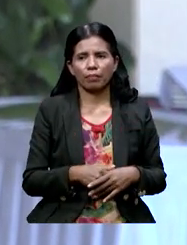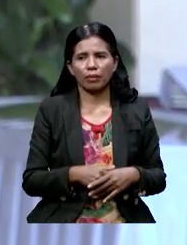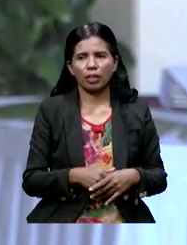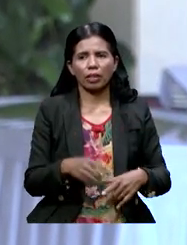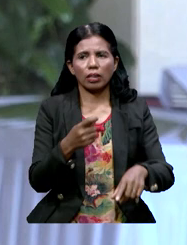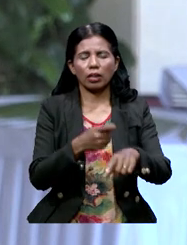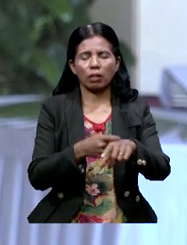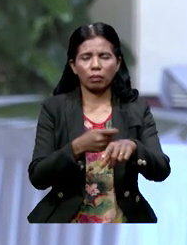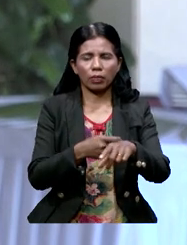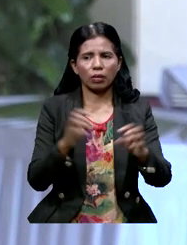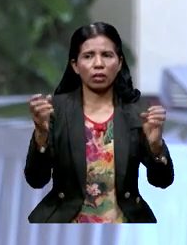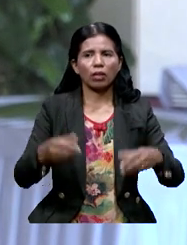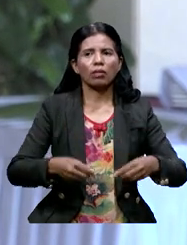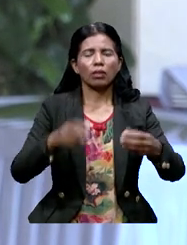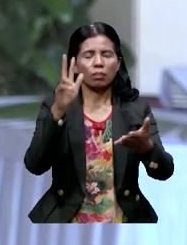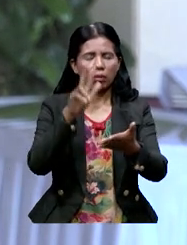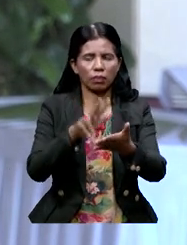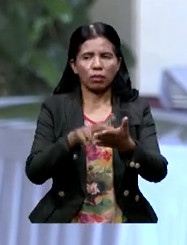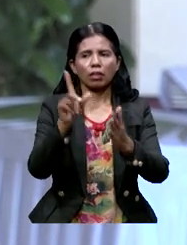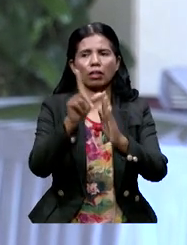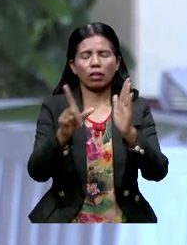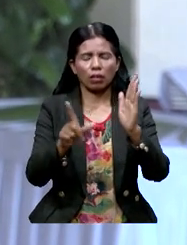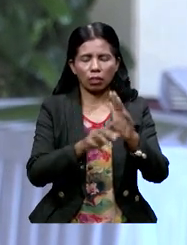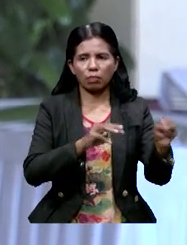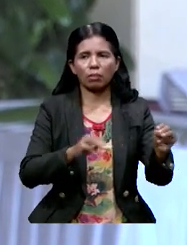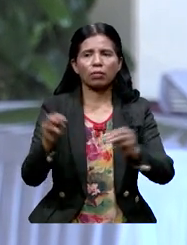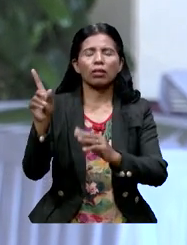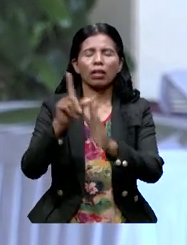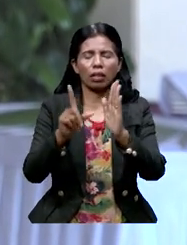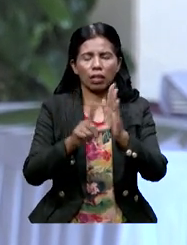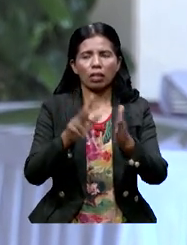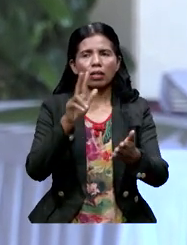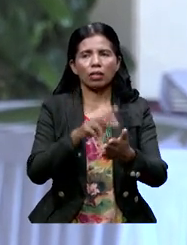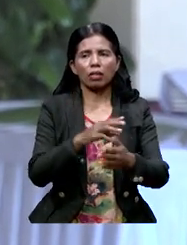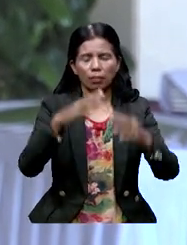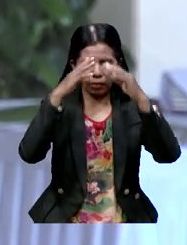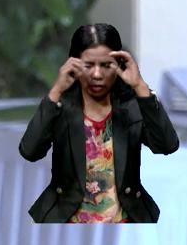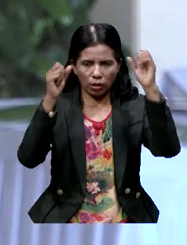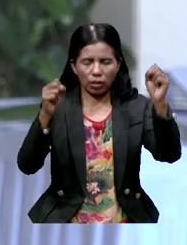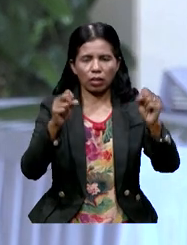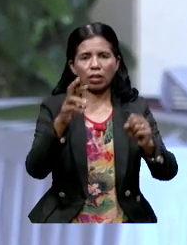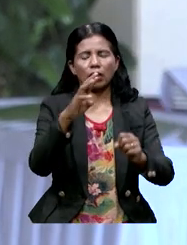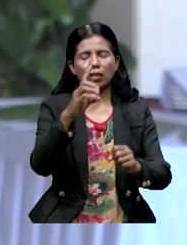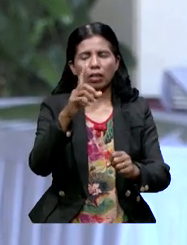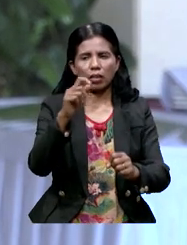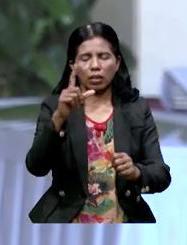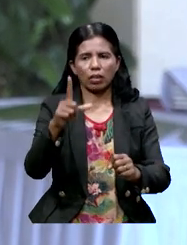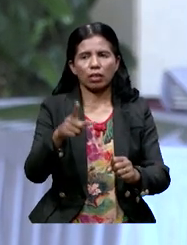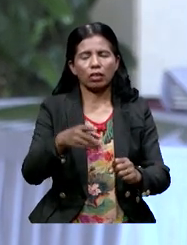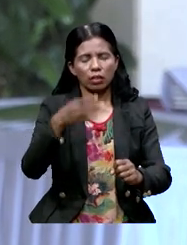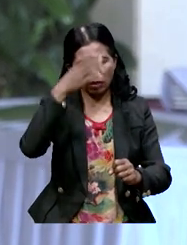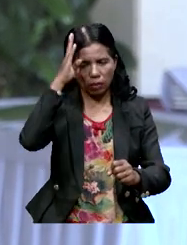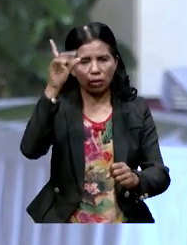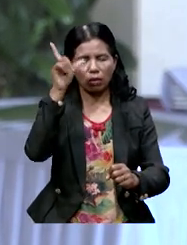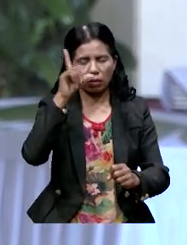momento la fo promulga lei atual terra lei indulto ninia presidente da república e momento do ba senhor Luolo mas